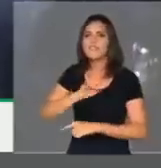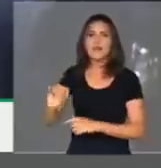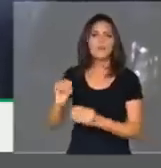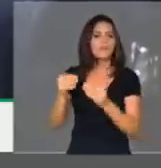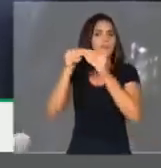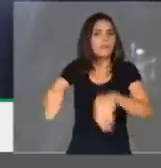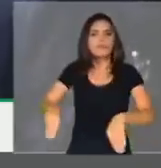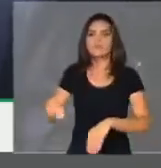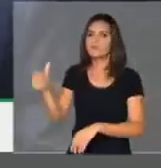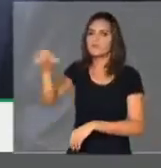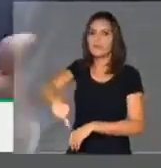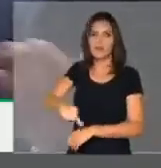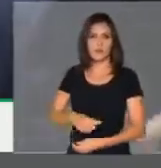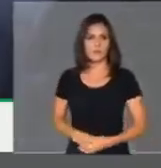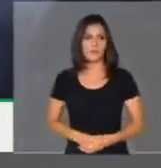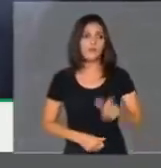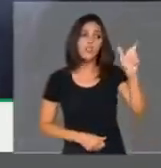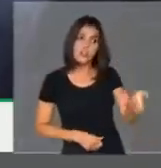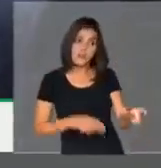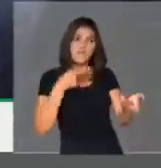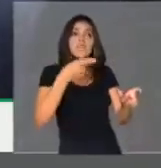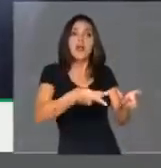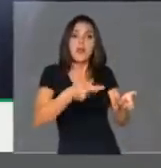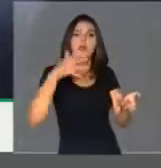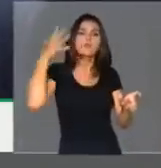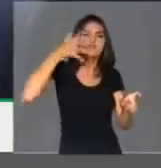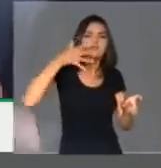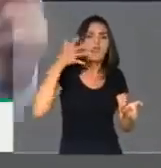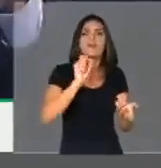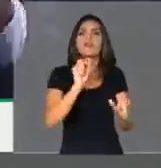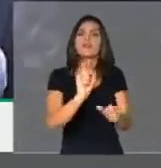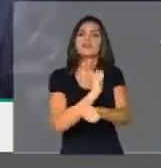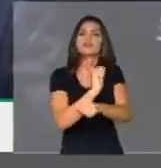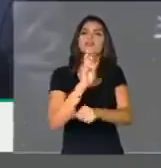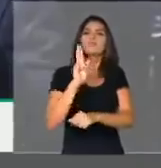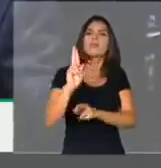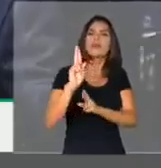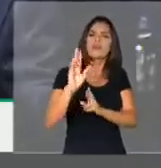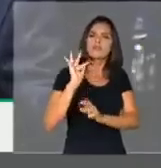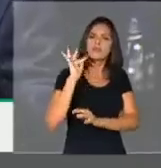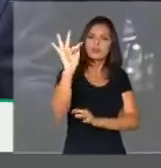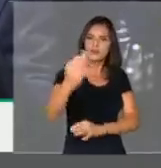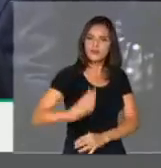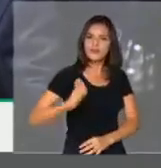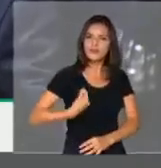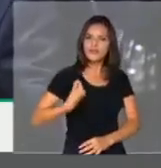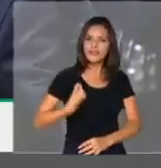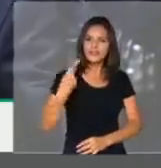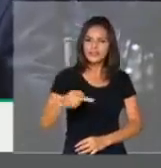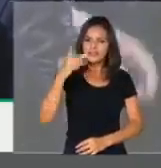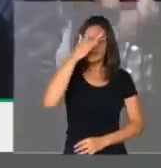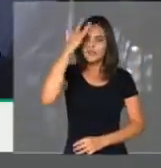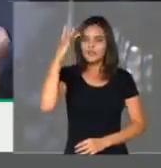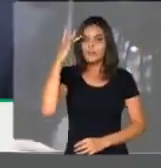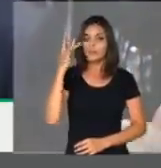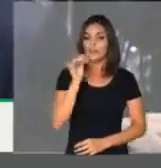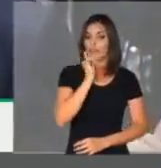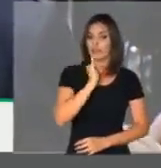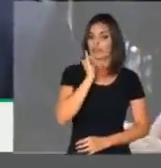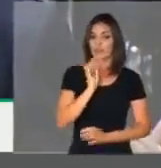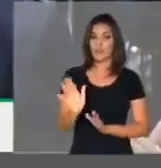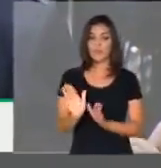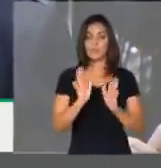país. E eu diria, Vossa Excelência, se nós pegarmos a área rural, é ainda menor